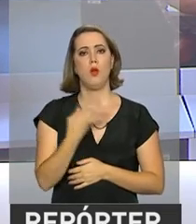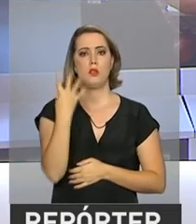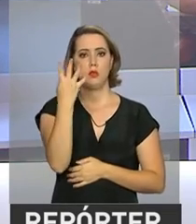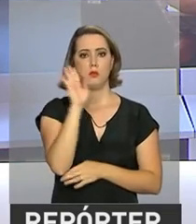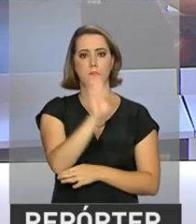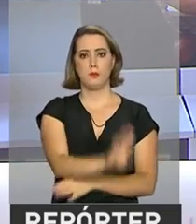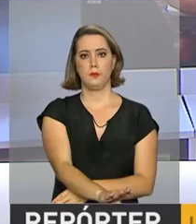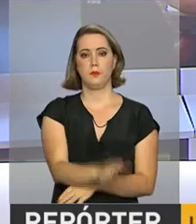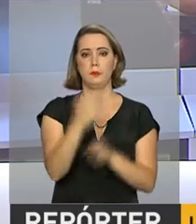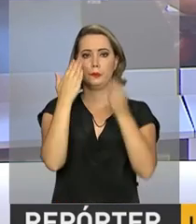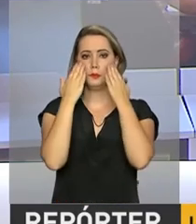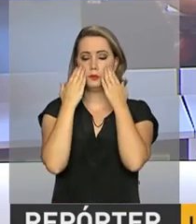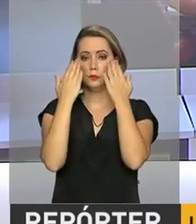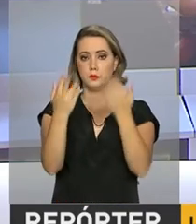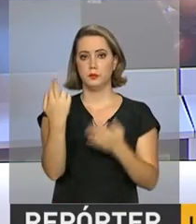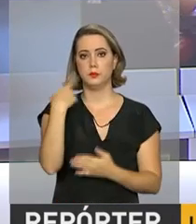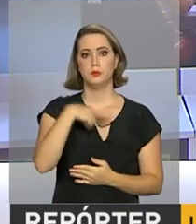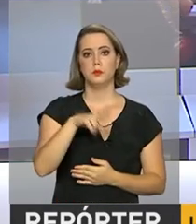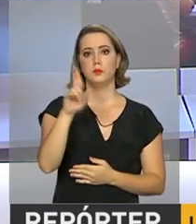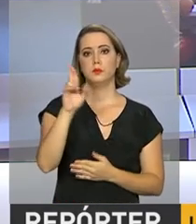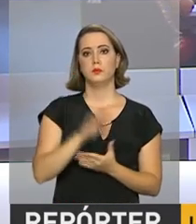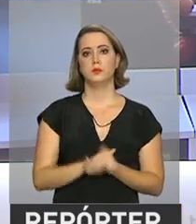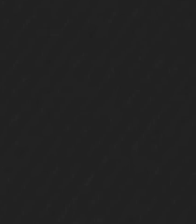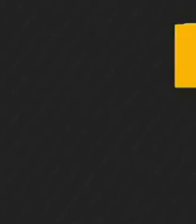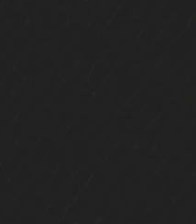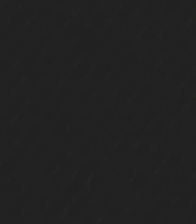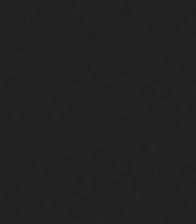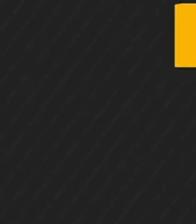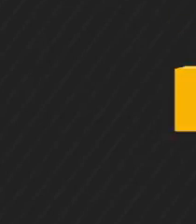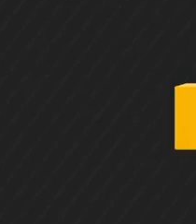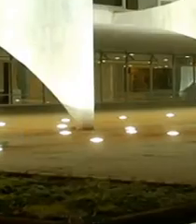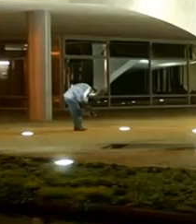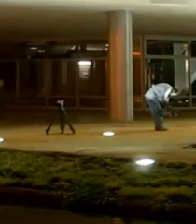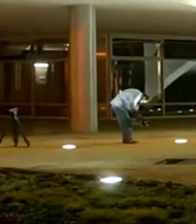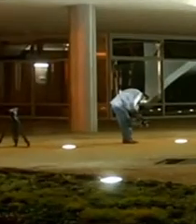quatro da tarde na próxima edição do repórter nbr